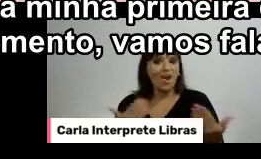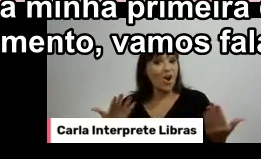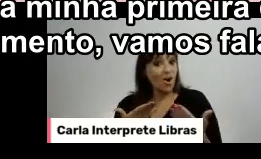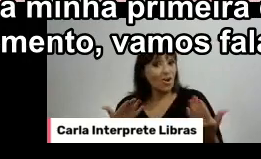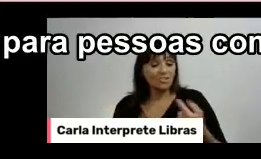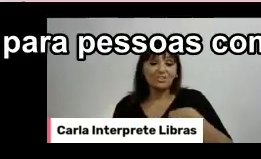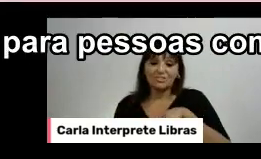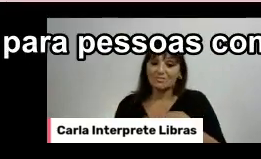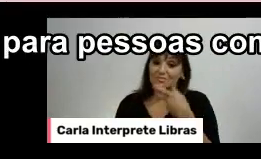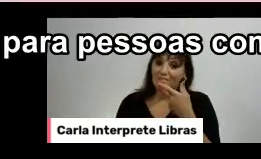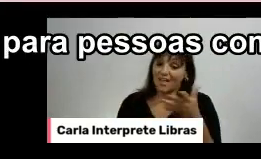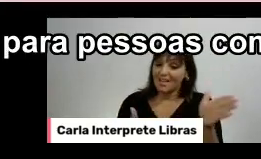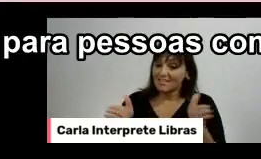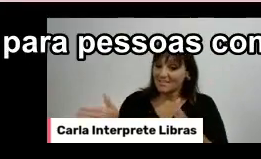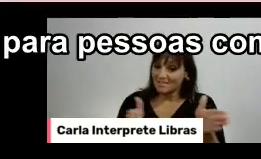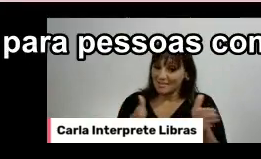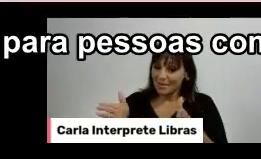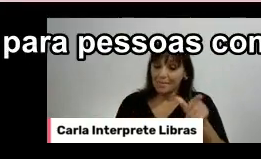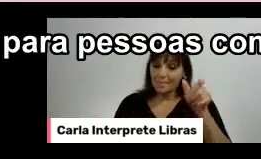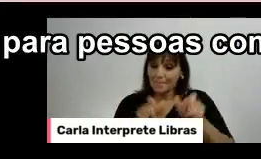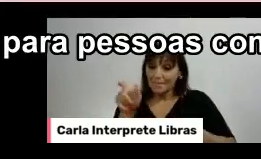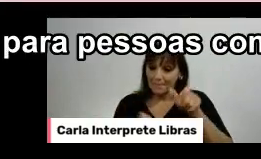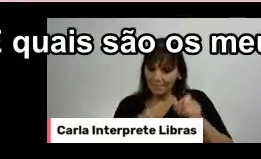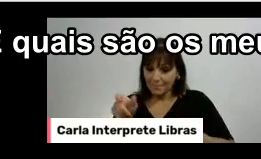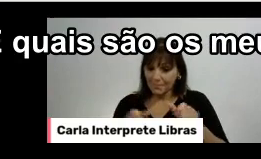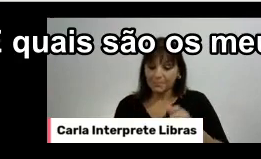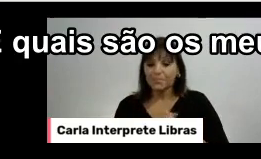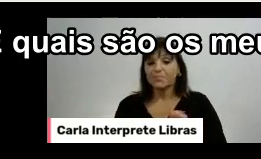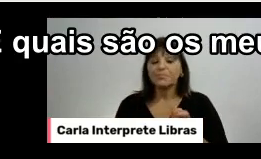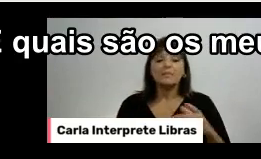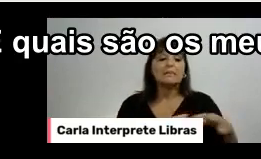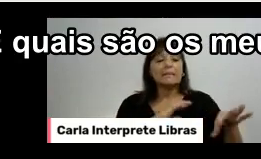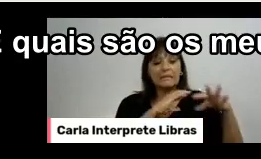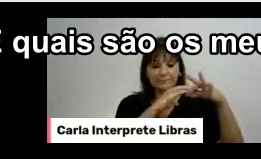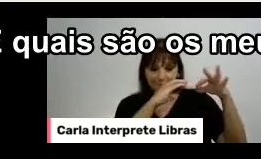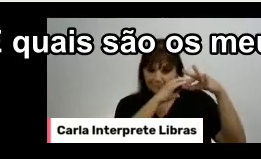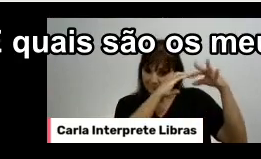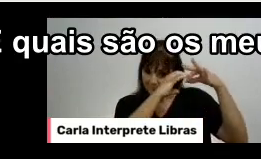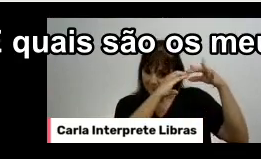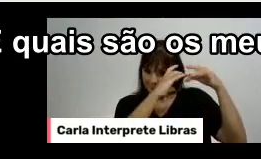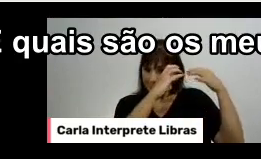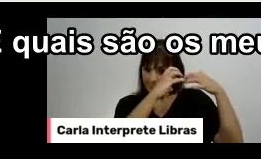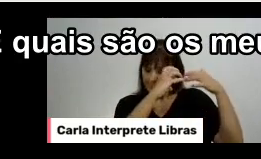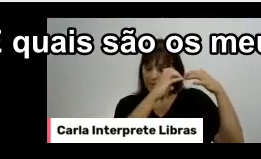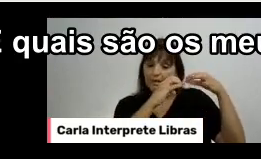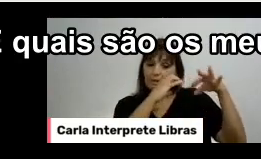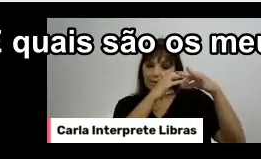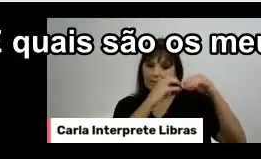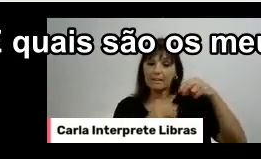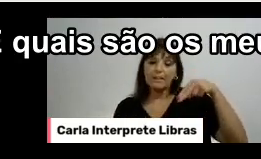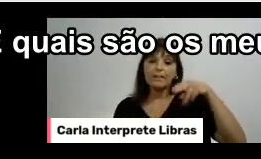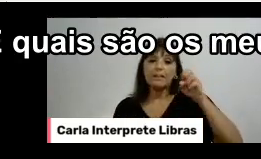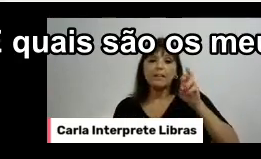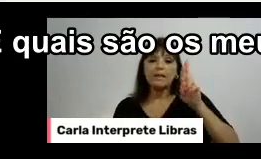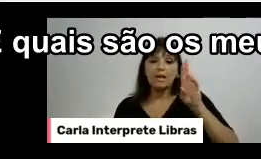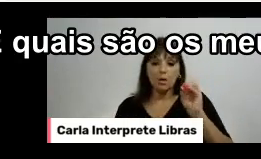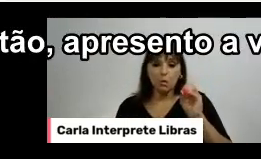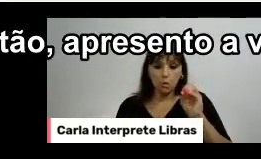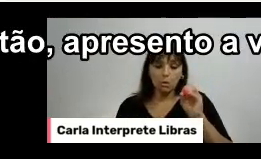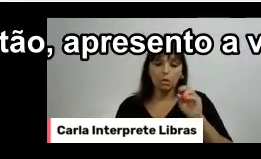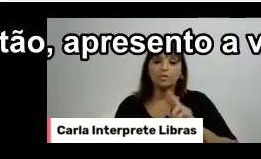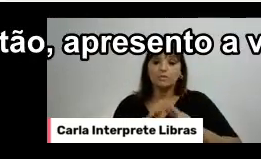sobre acessibilidade para pessoas com neurodiversidade. E quais são os meus objetivos de